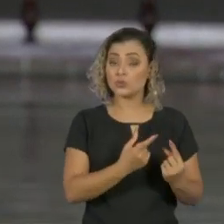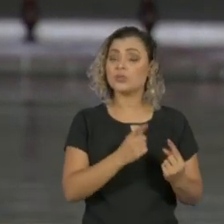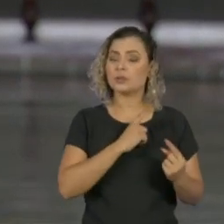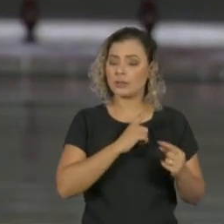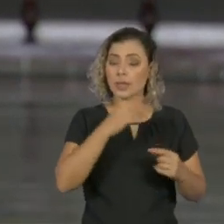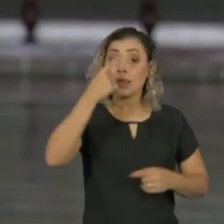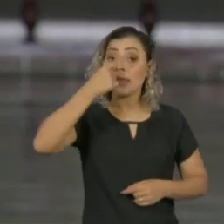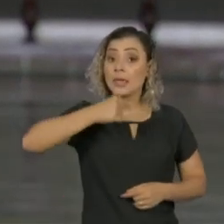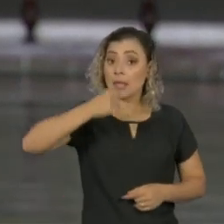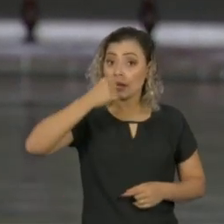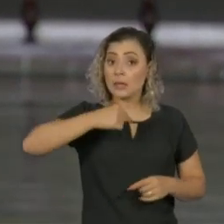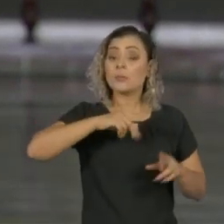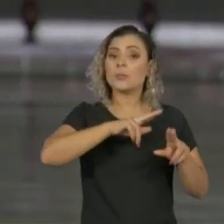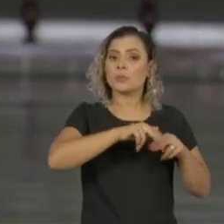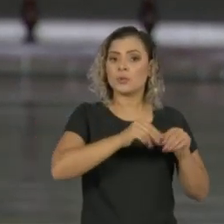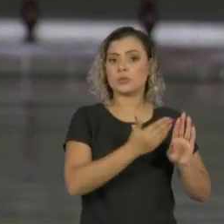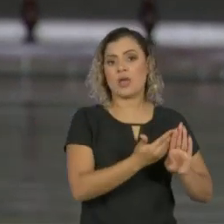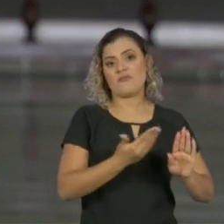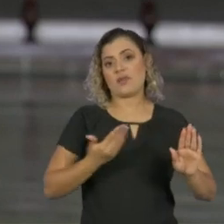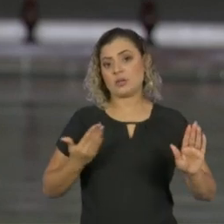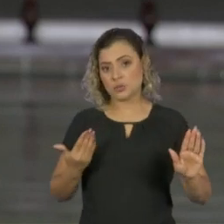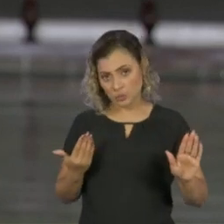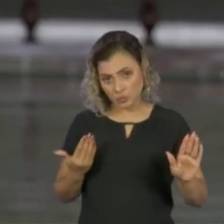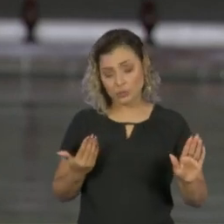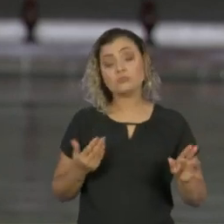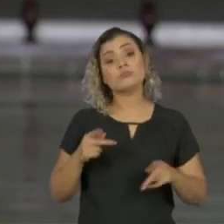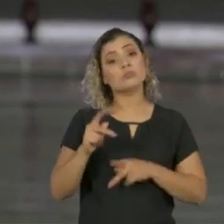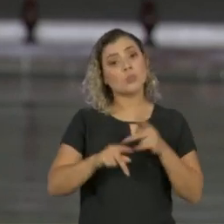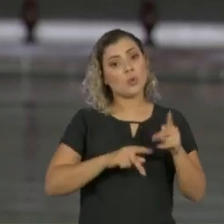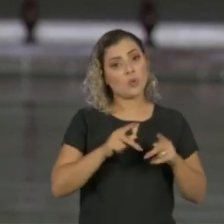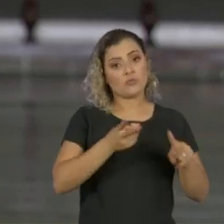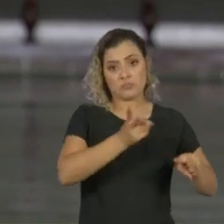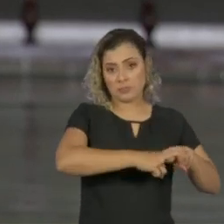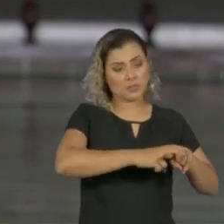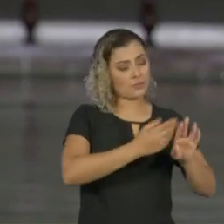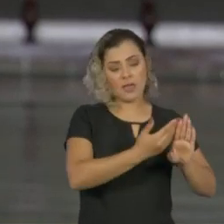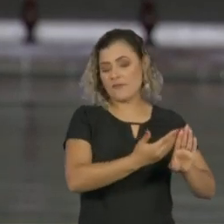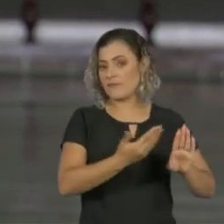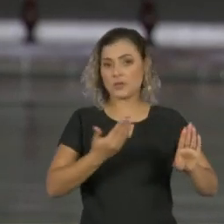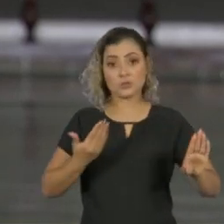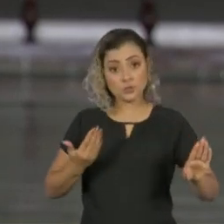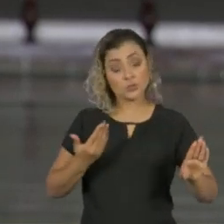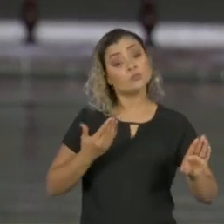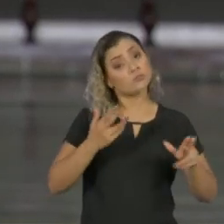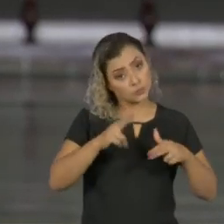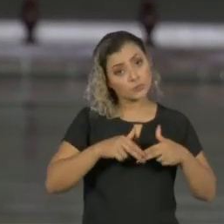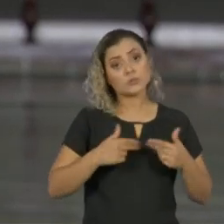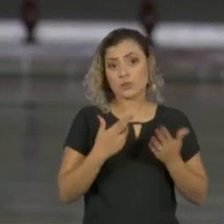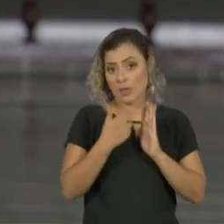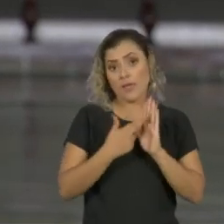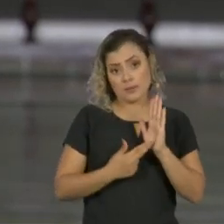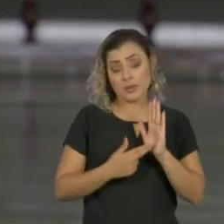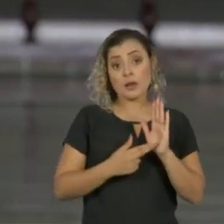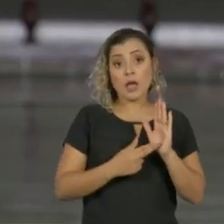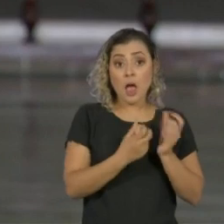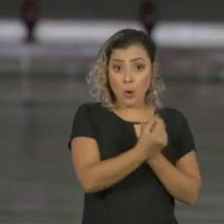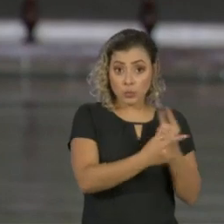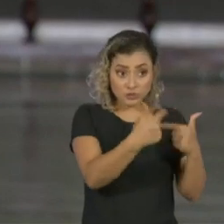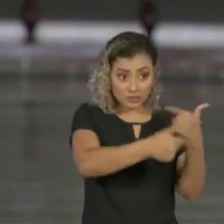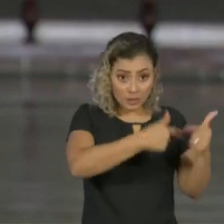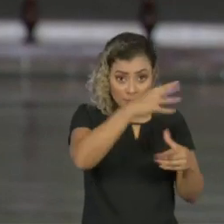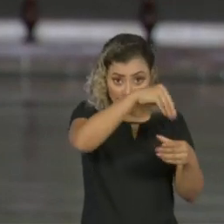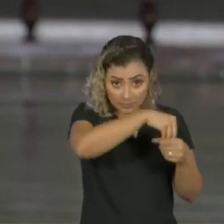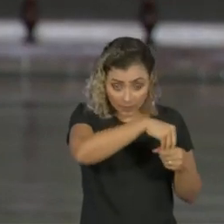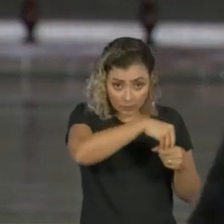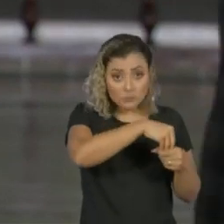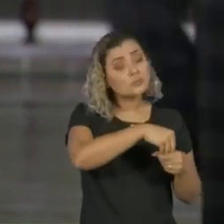por esse motivo, estão em isolamento, separado da população carcerária, que é o protocolo determinado para